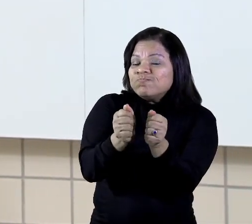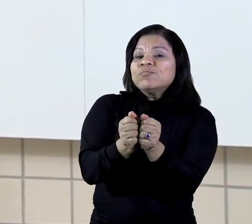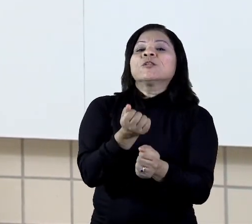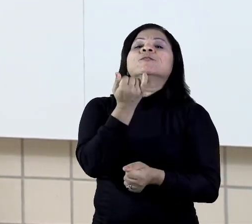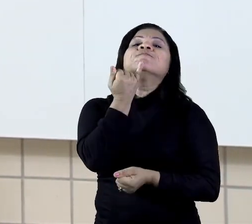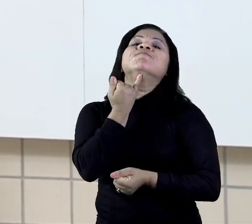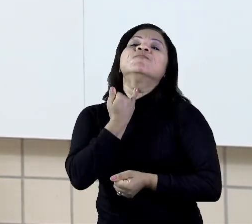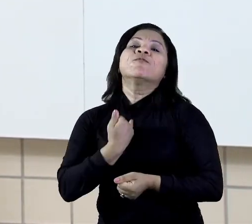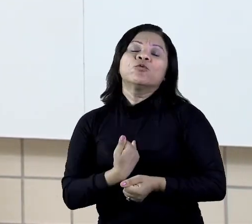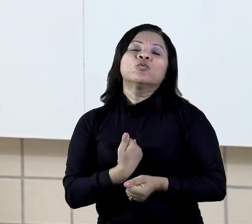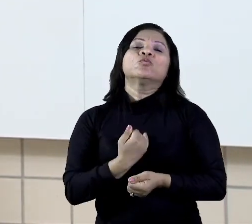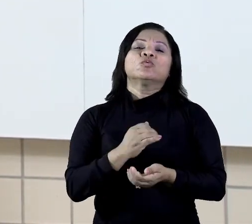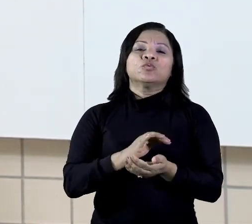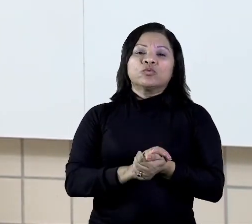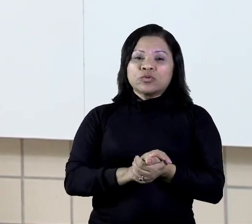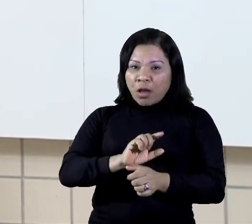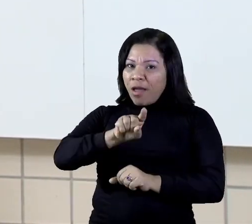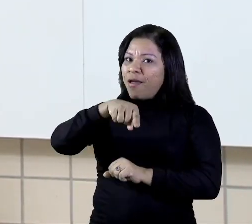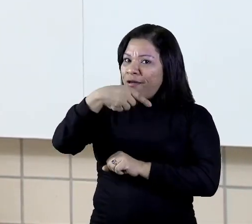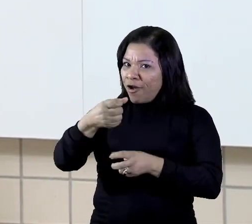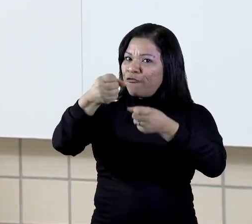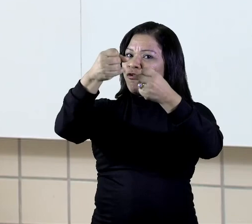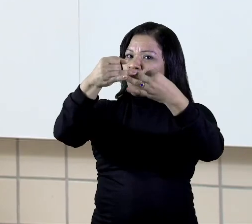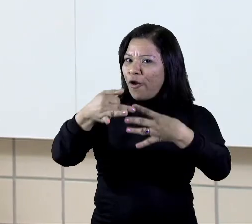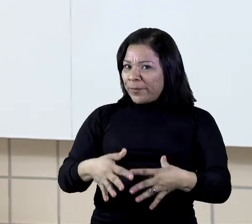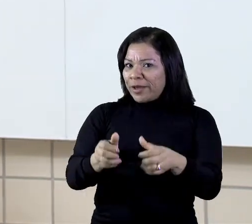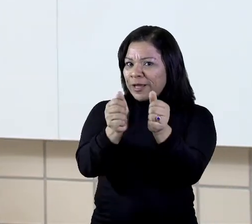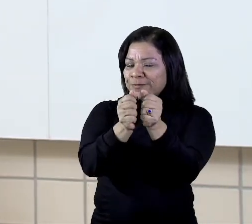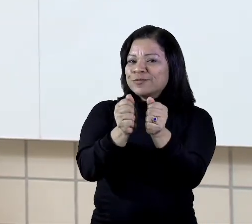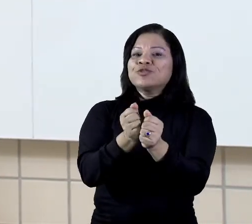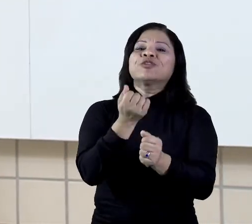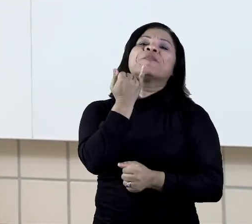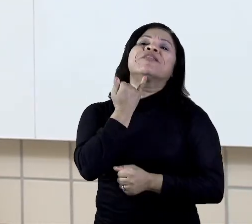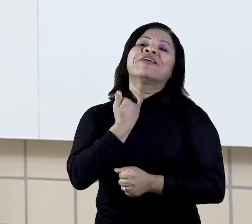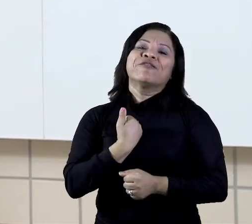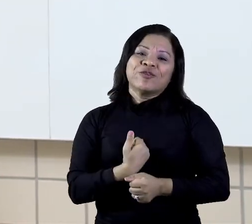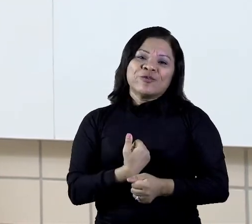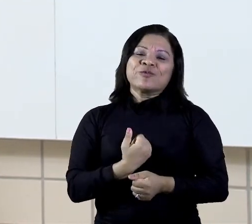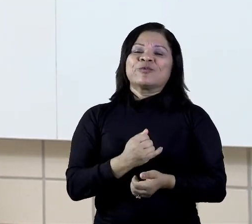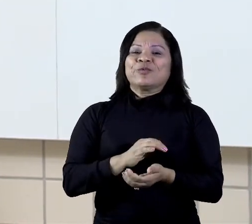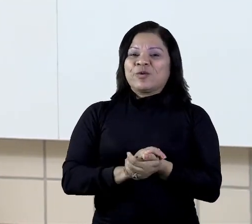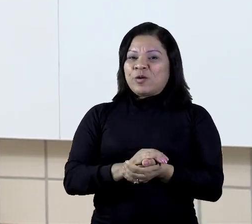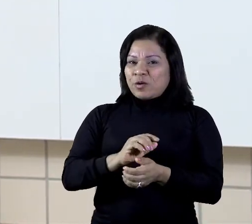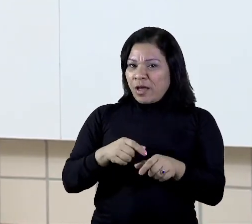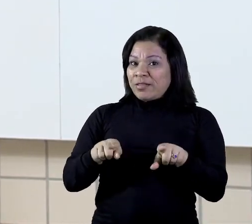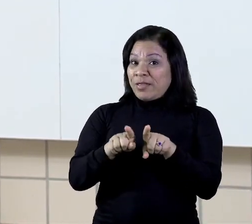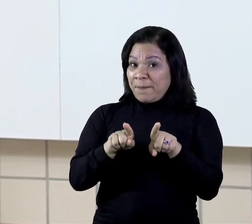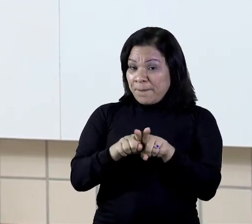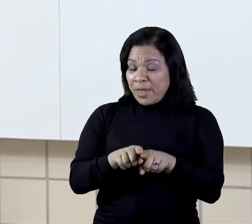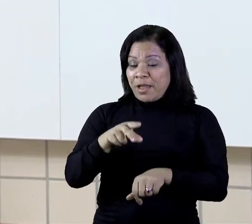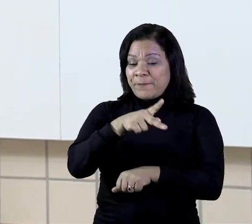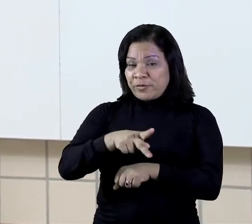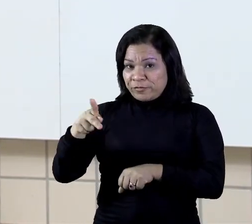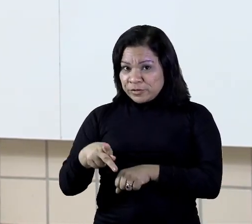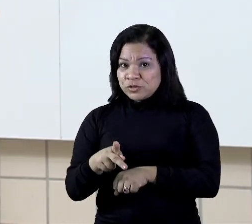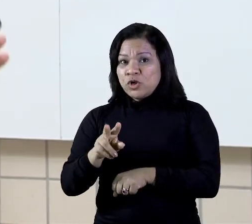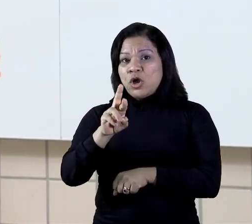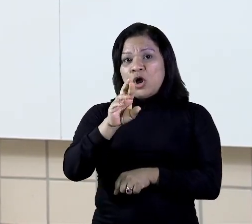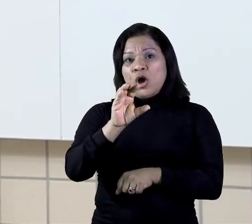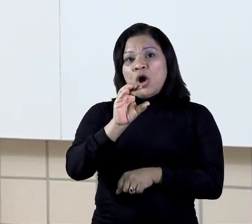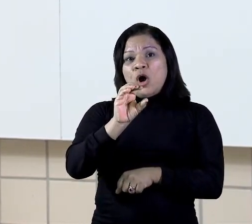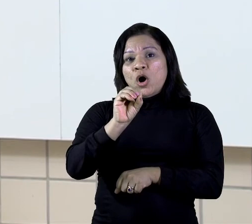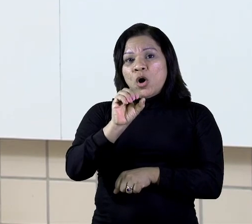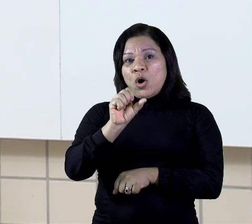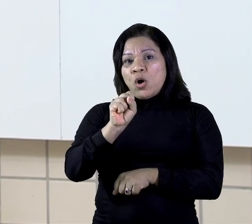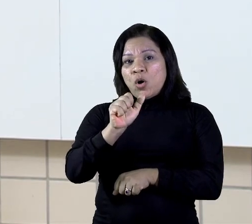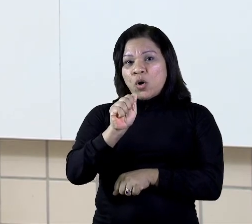e eu quero falar mais do sistema nervoso na próxima aula, né? E talvez na outra aula a professora Rosângela já esteja conosco, né? Que ela foi